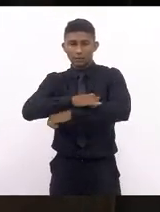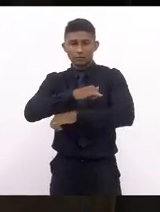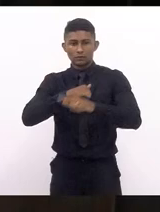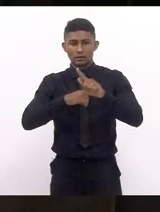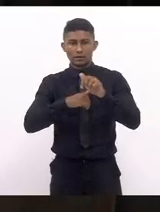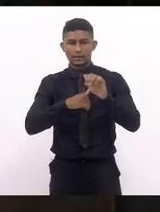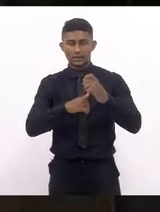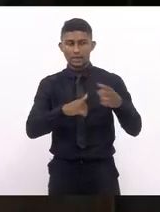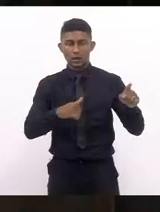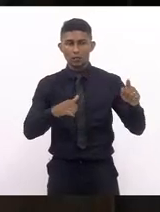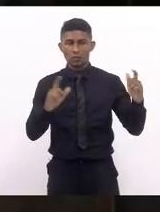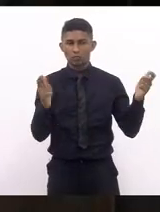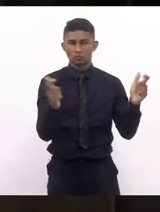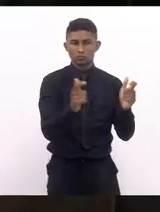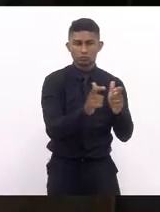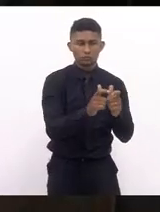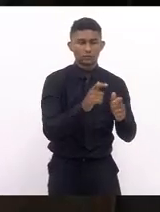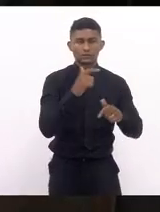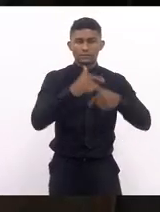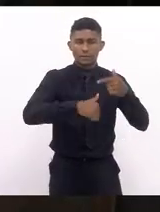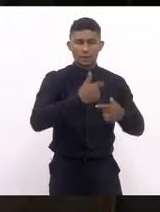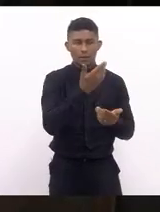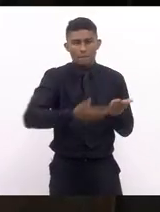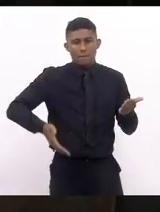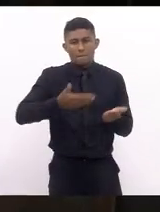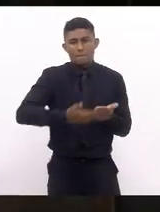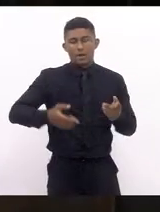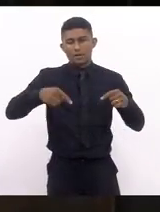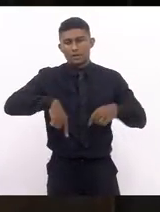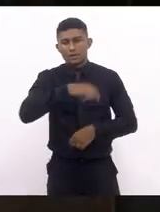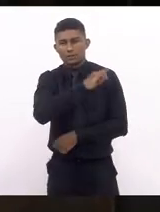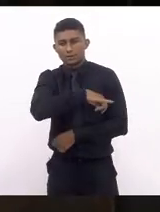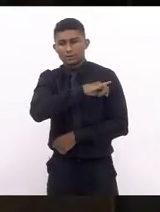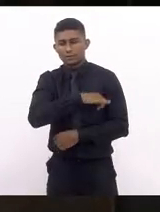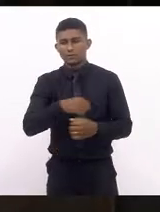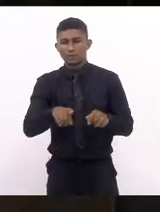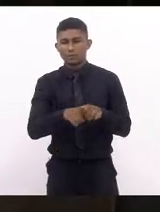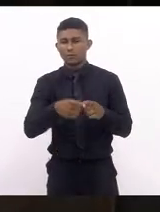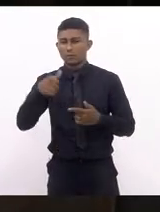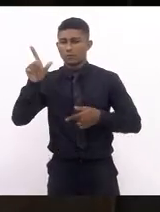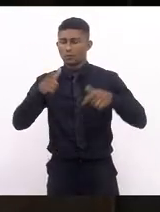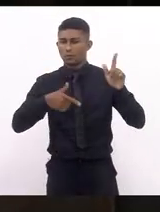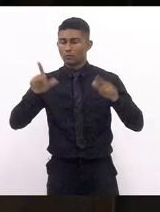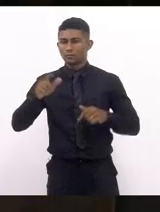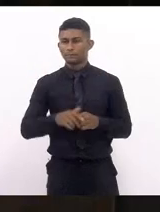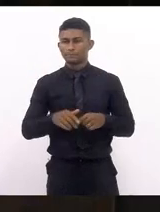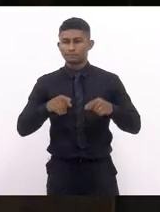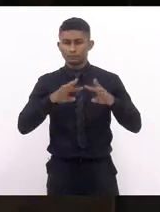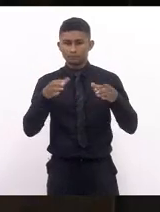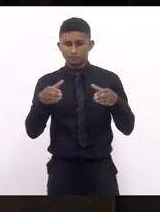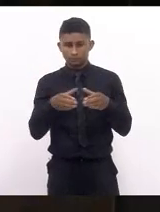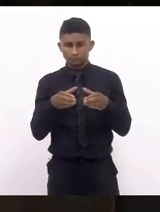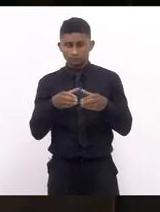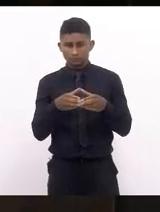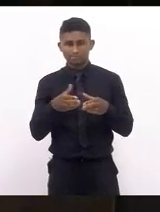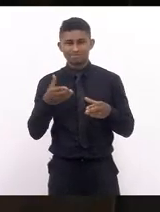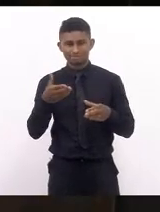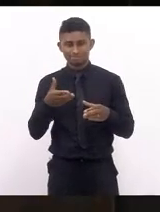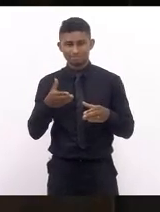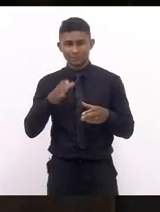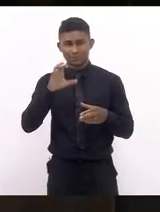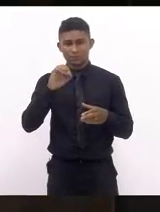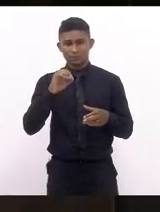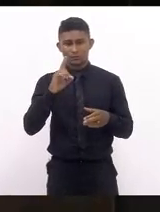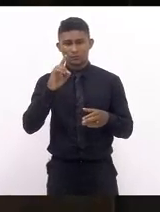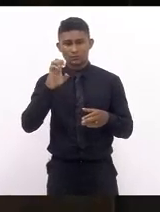o que provocaria desemprego e perda de receita para o estado entre outros temas a comissão de Defesa do Consumidor condecon